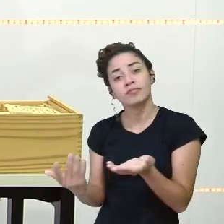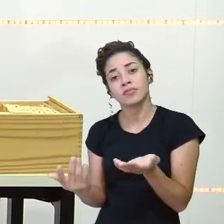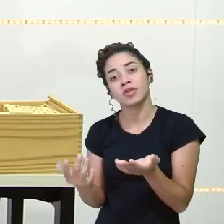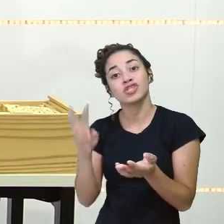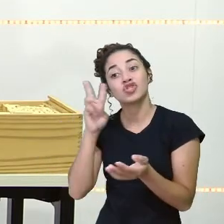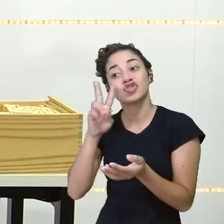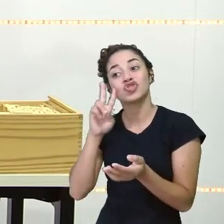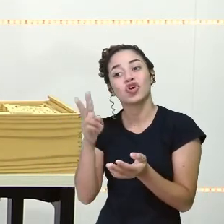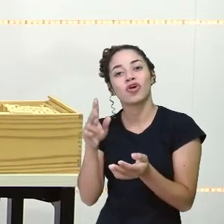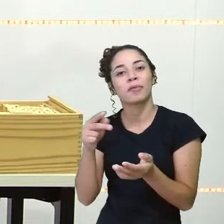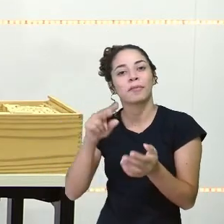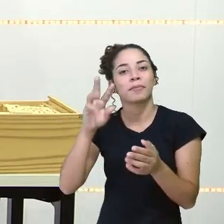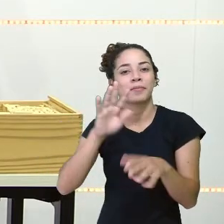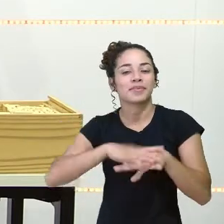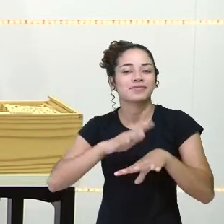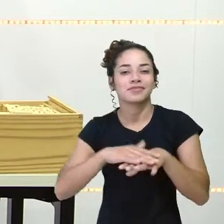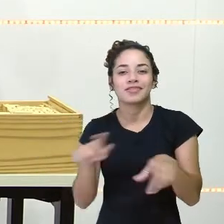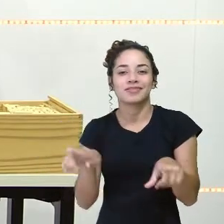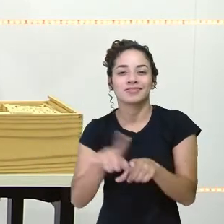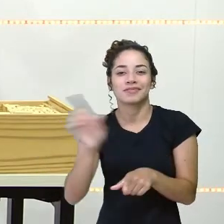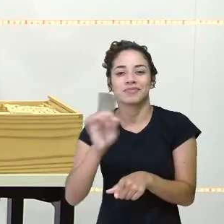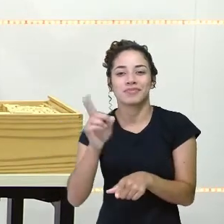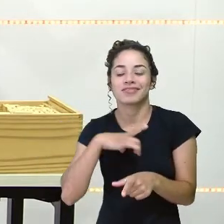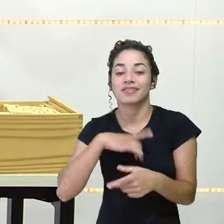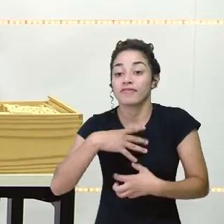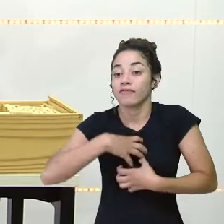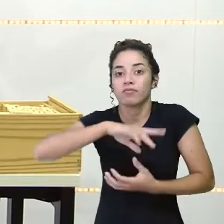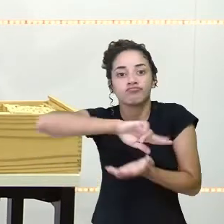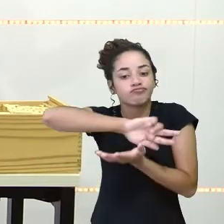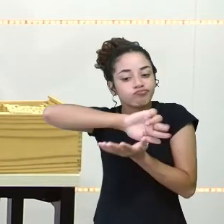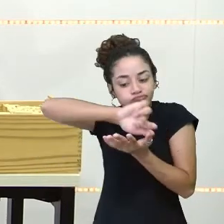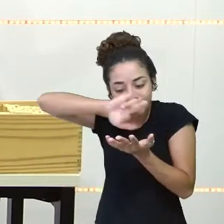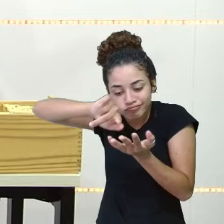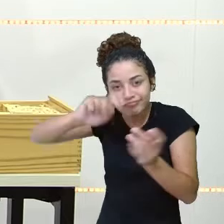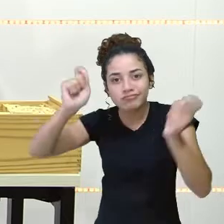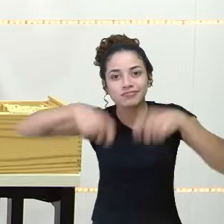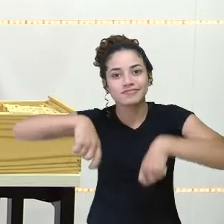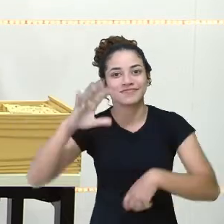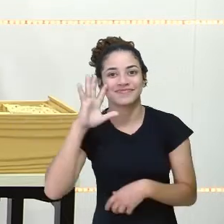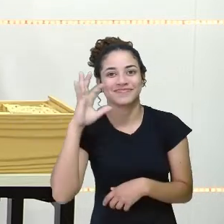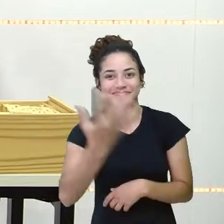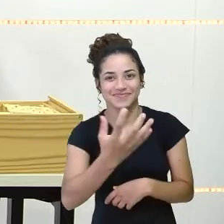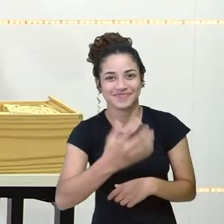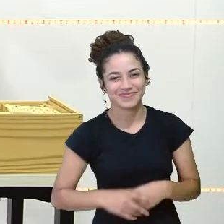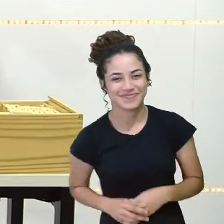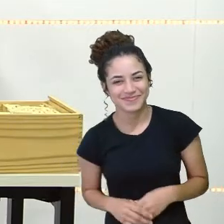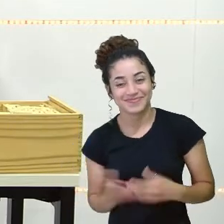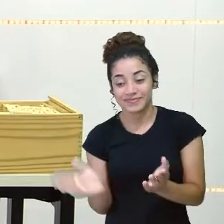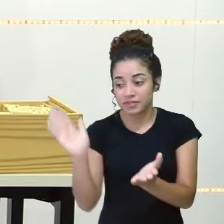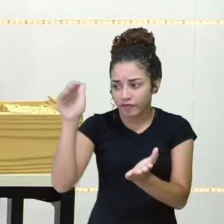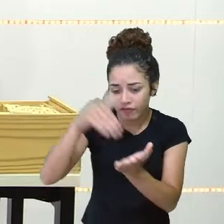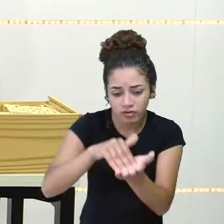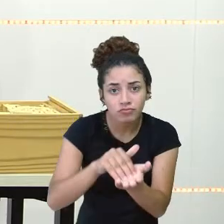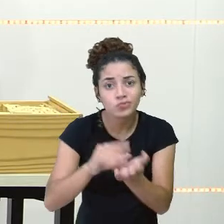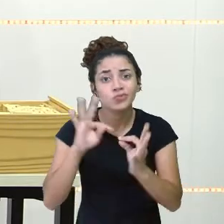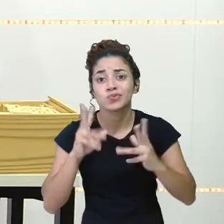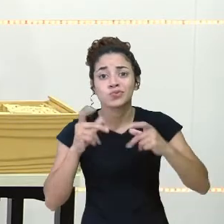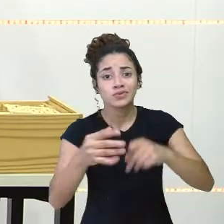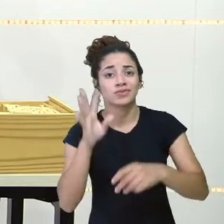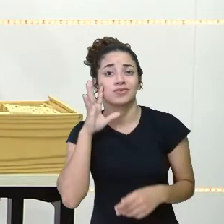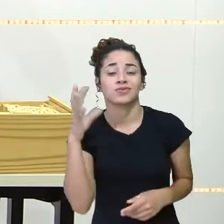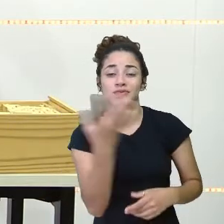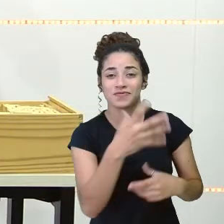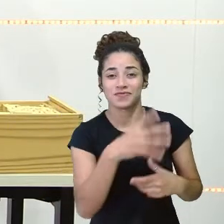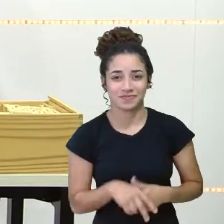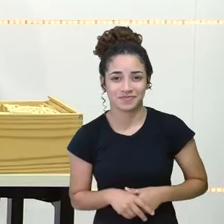matemáticas também não. A gente sempre tem várias formas de resolver, tá certo? E no fim das contas, tudo se resolve.